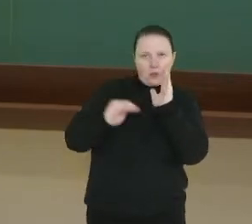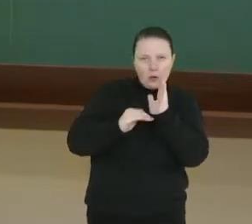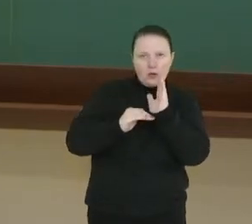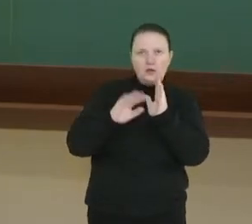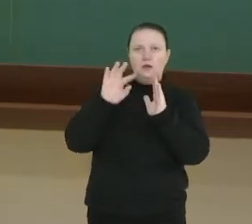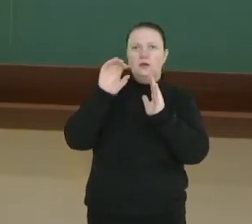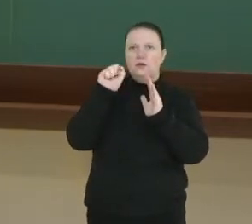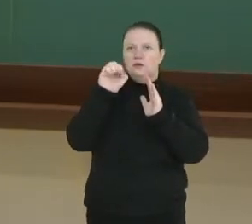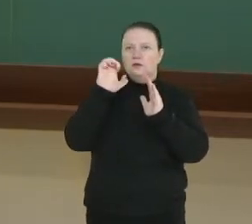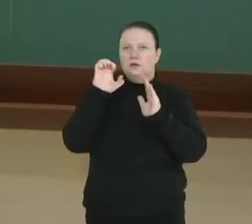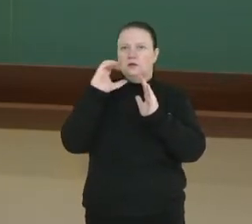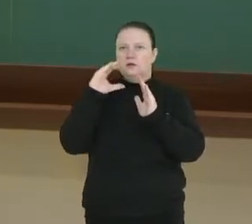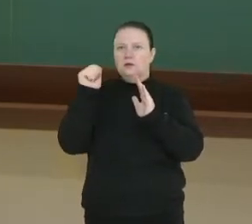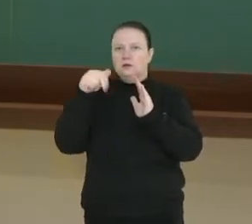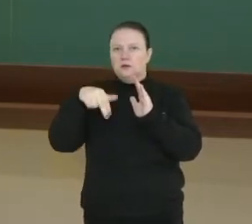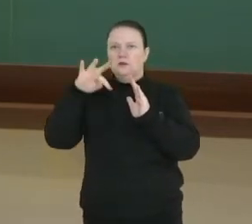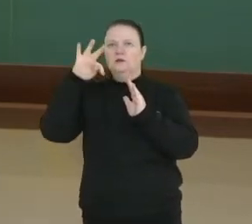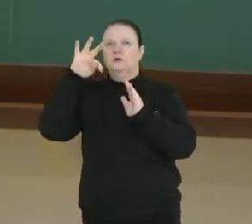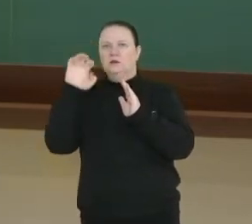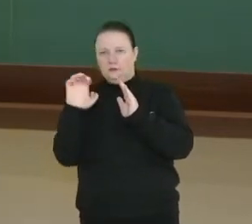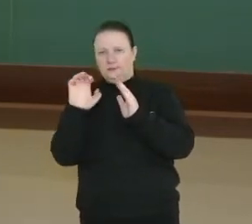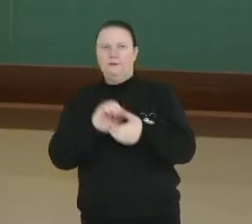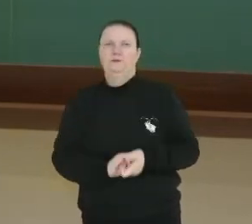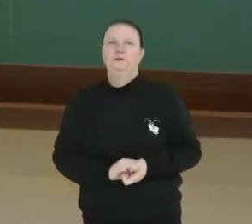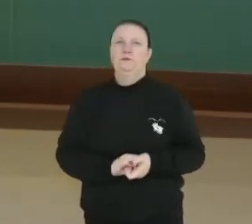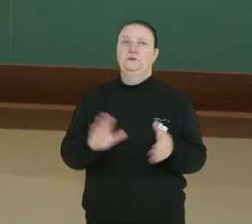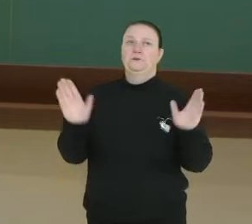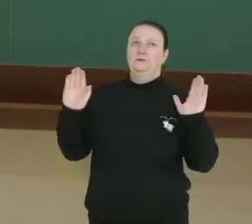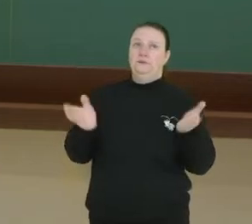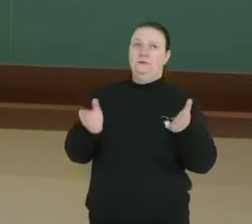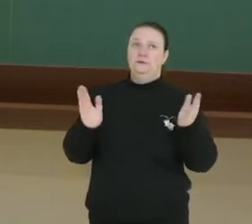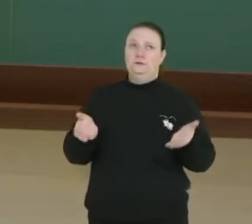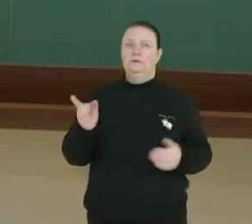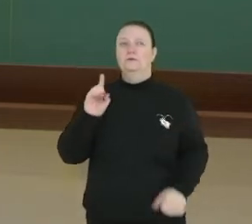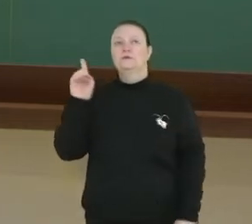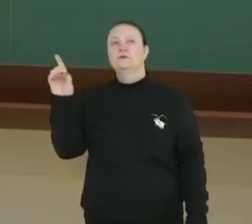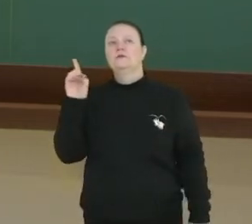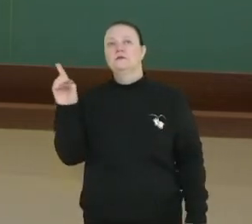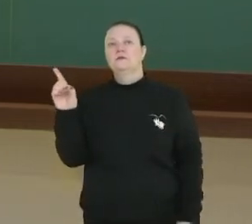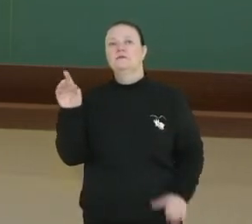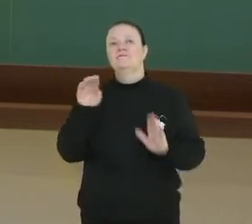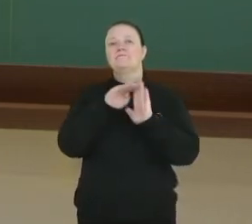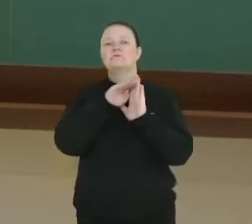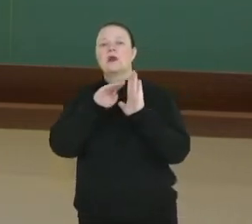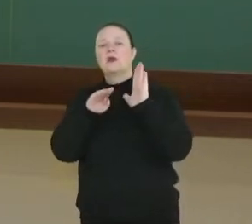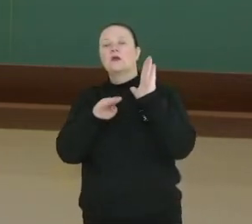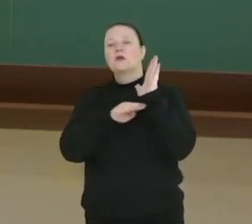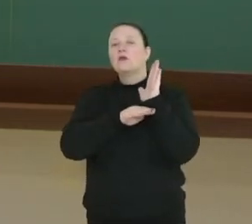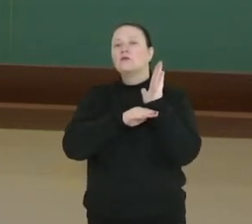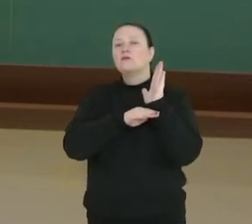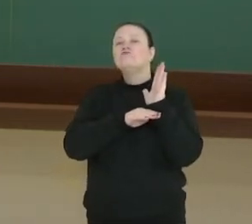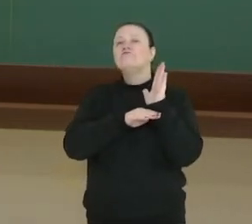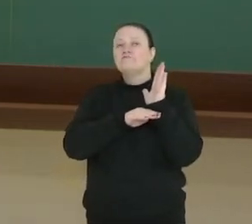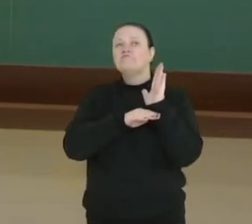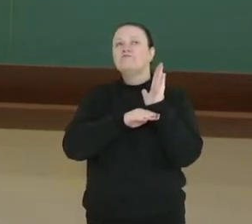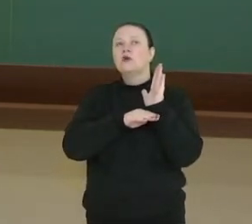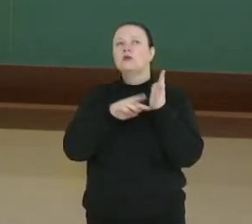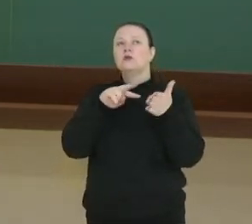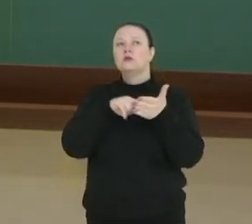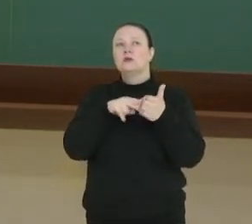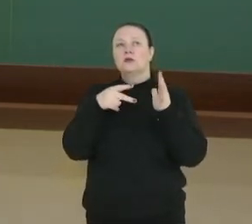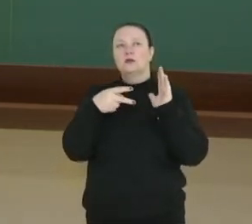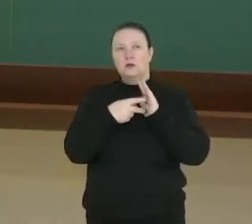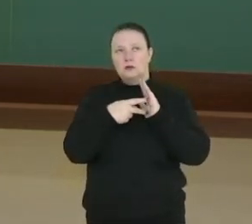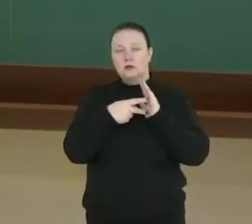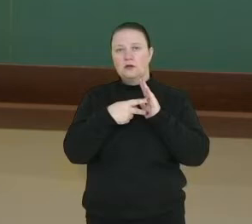maior, ela vai ser externa. Nesse caso, ela é menor do que o valor do raio.